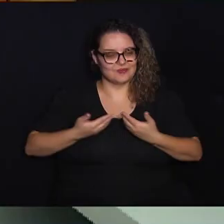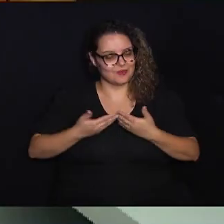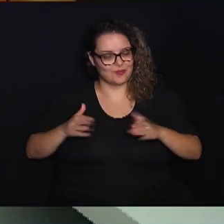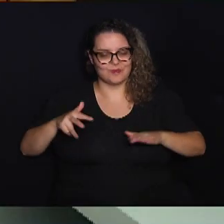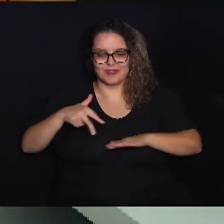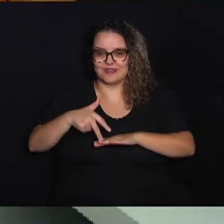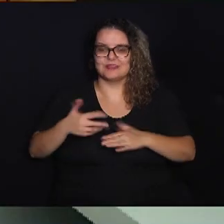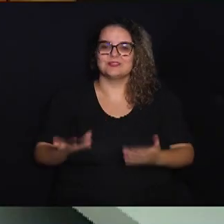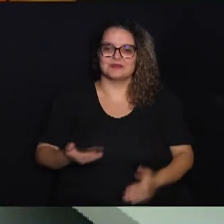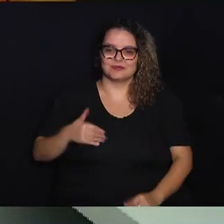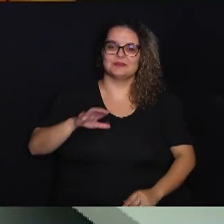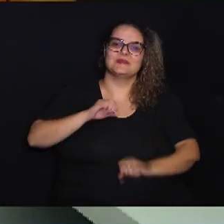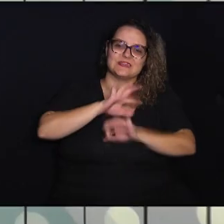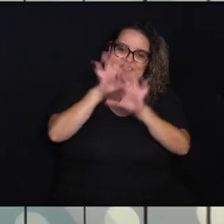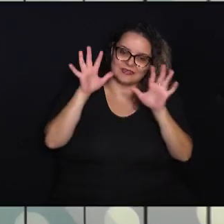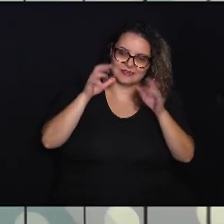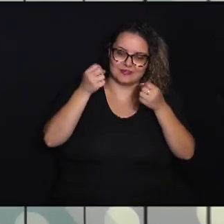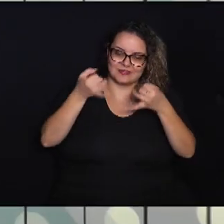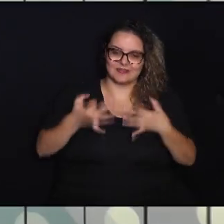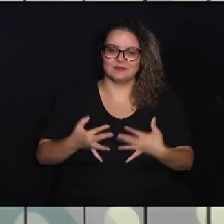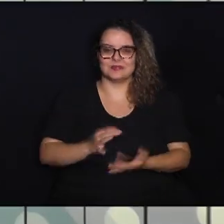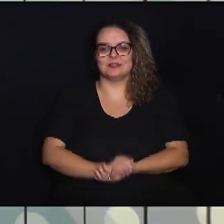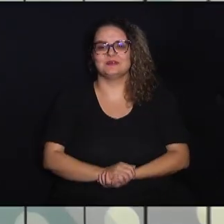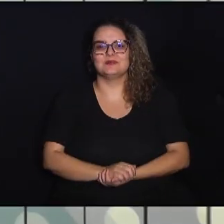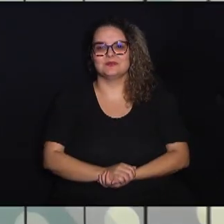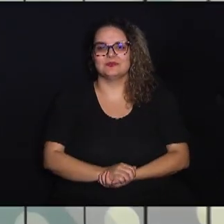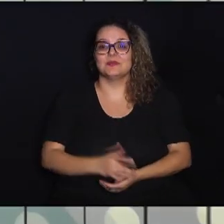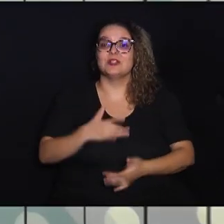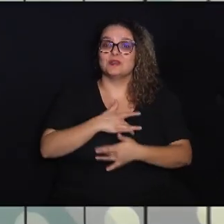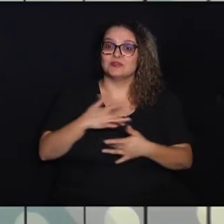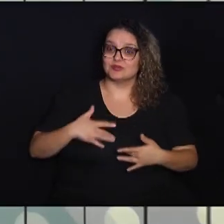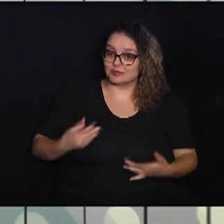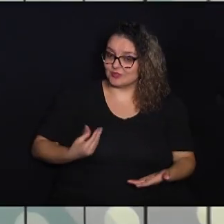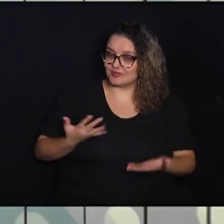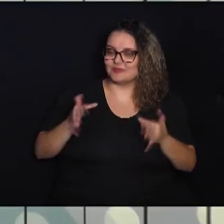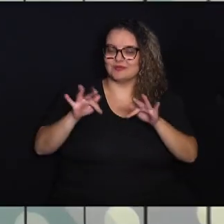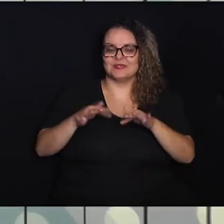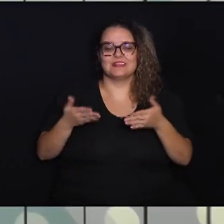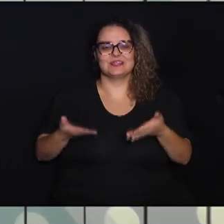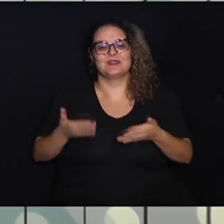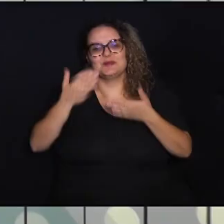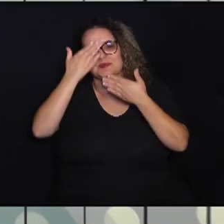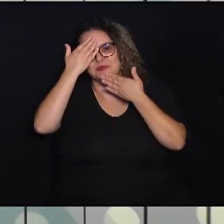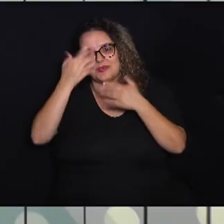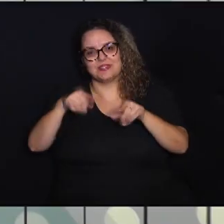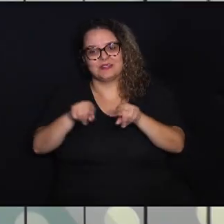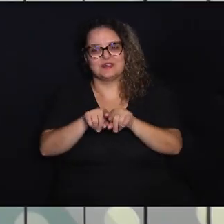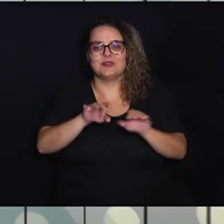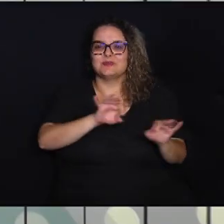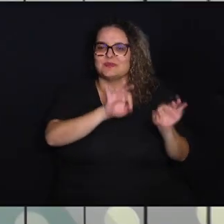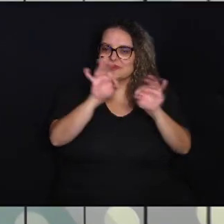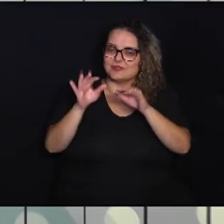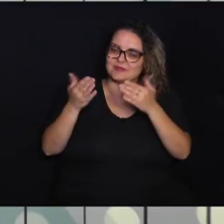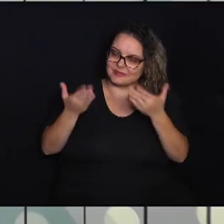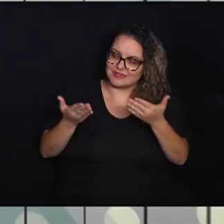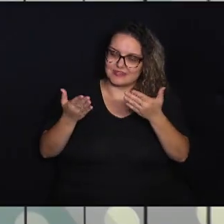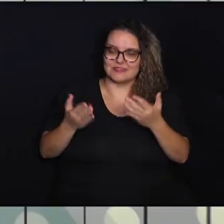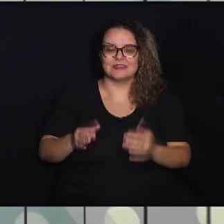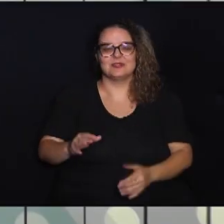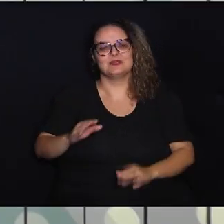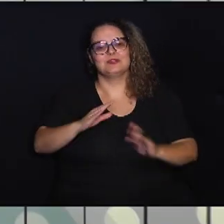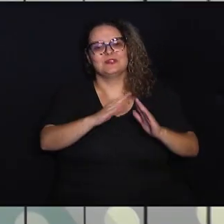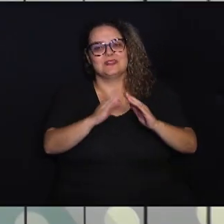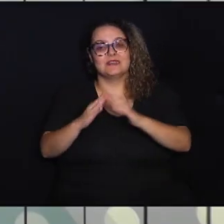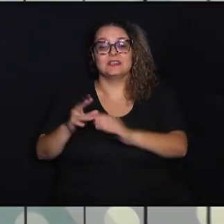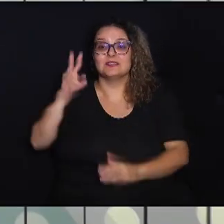disposição para mais esclarecimentos. O Saúde é Vida fica por aqui. Obrigada também ao pessoal de casa pela companhia.